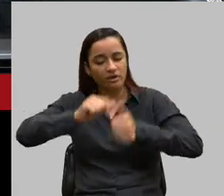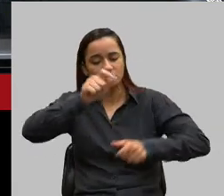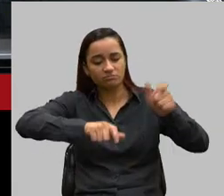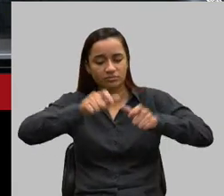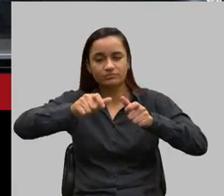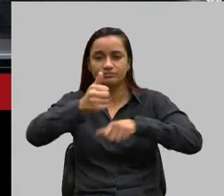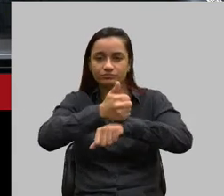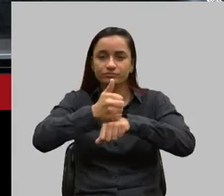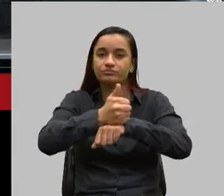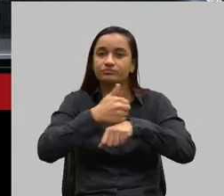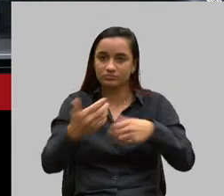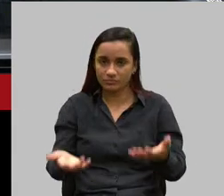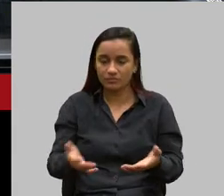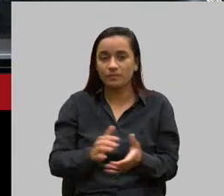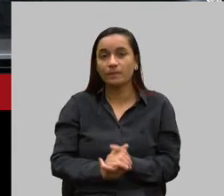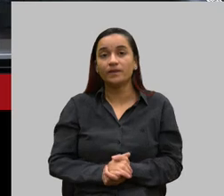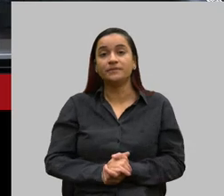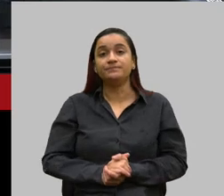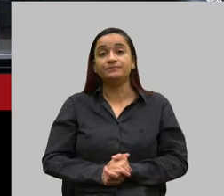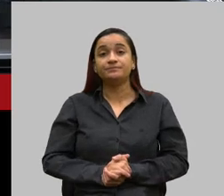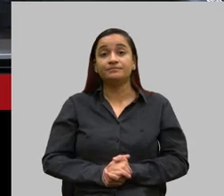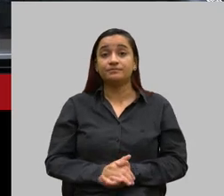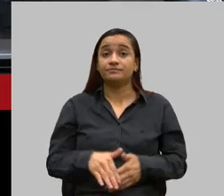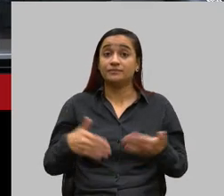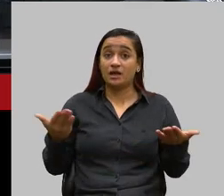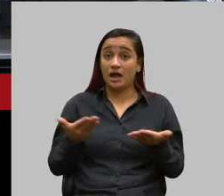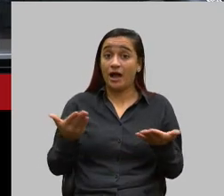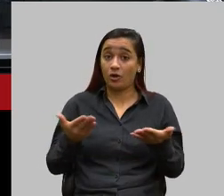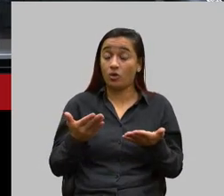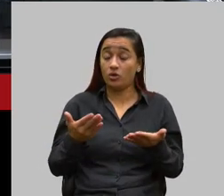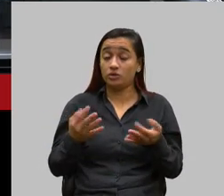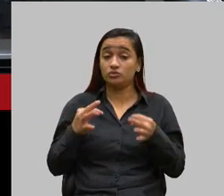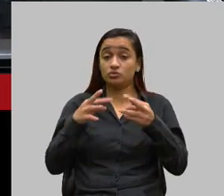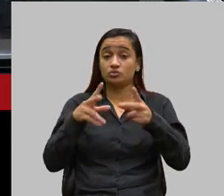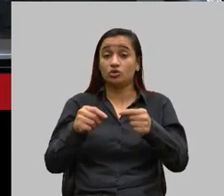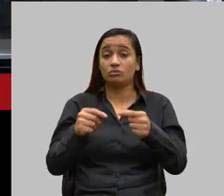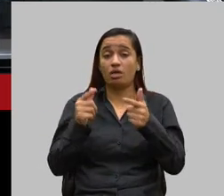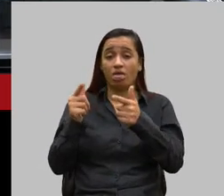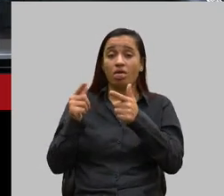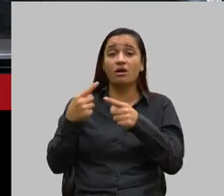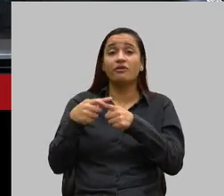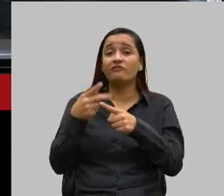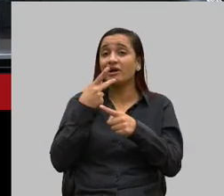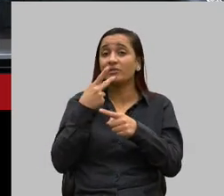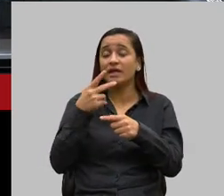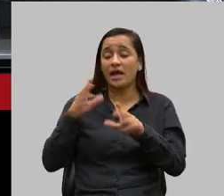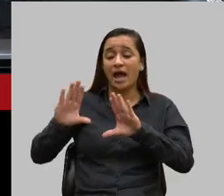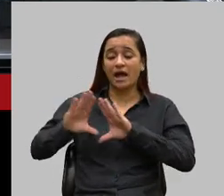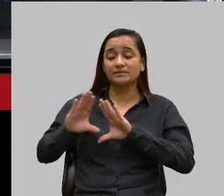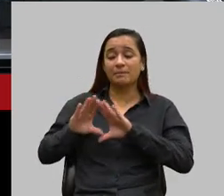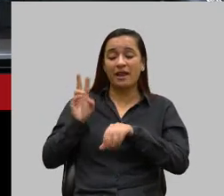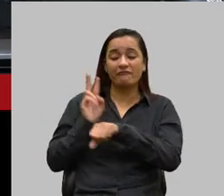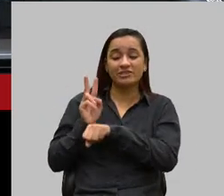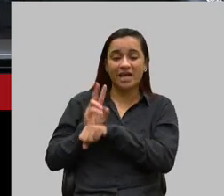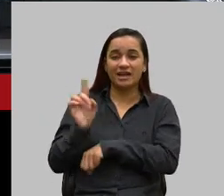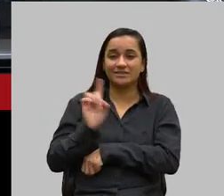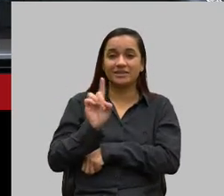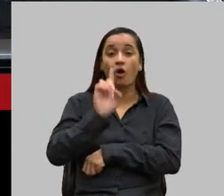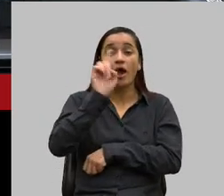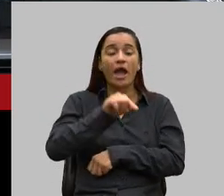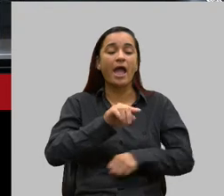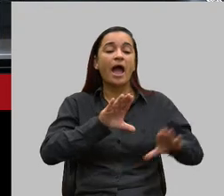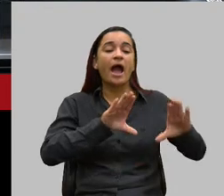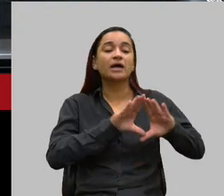secretário aqu eles estão zombando agora que fala que né a a assembleia fiscaliza não sabe é Assembleia parabeniza mas